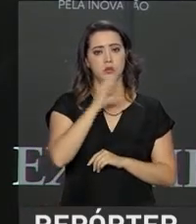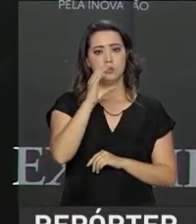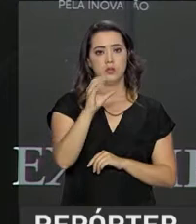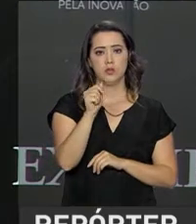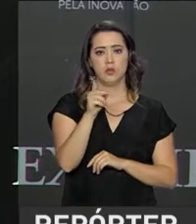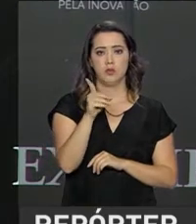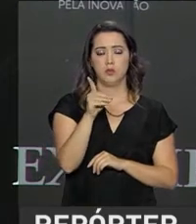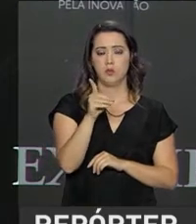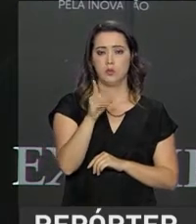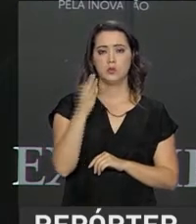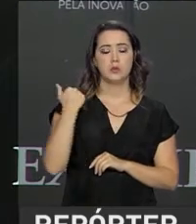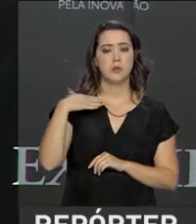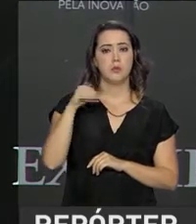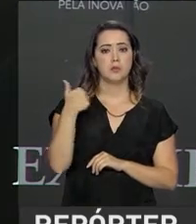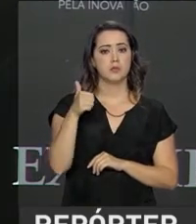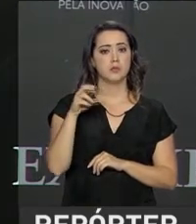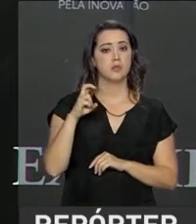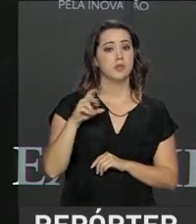mais